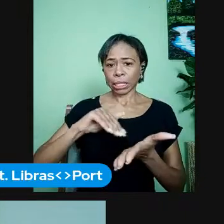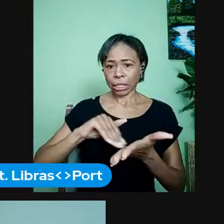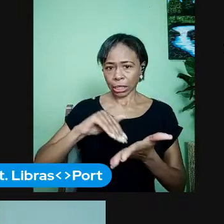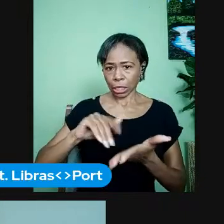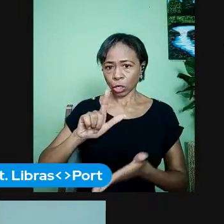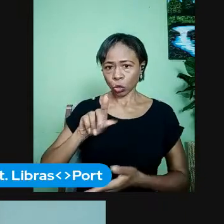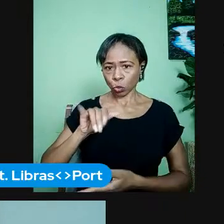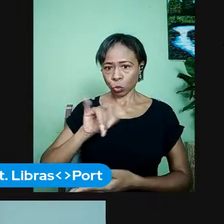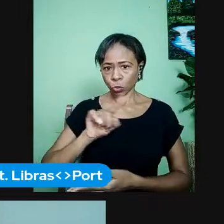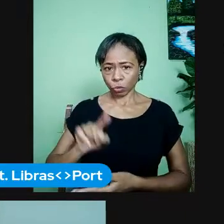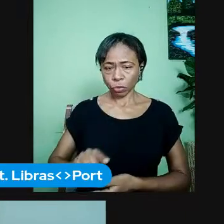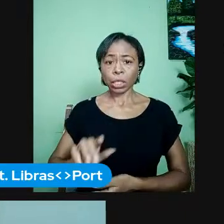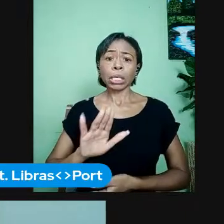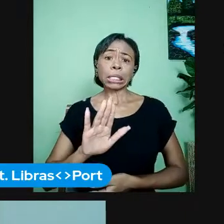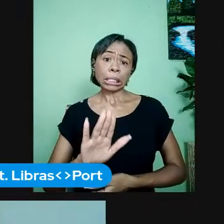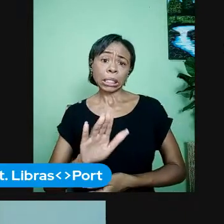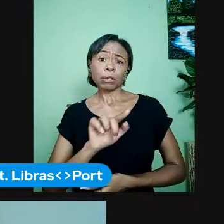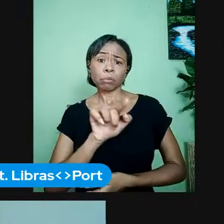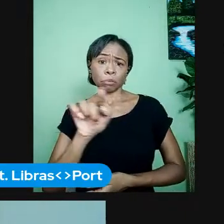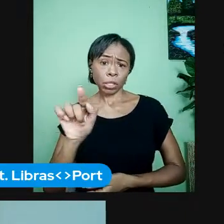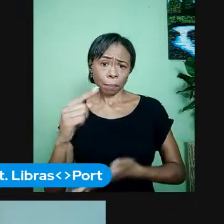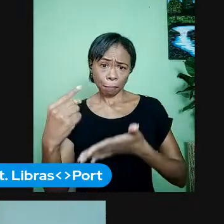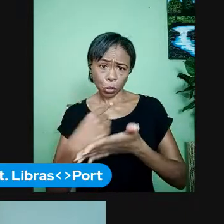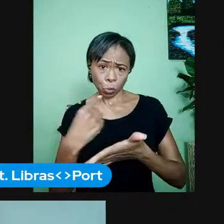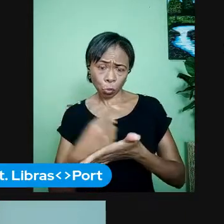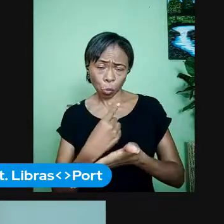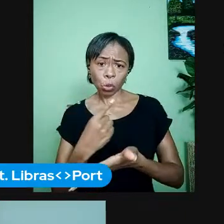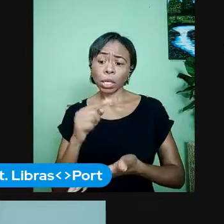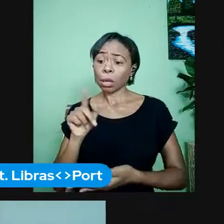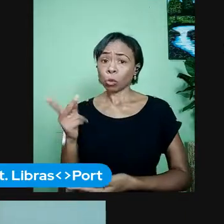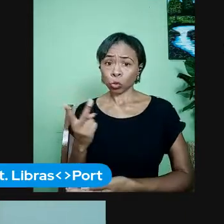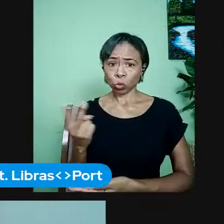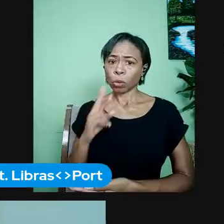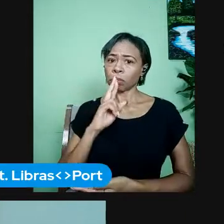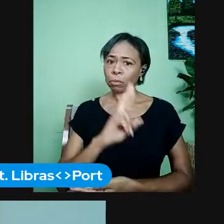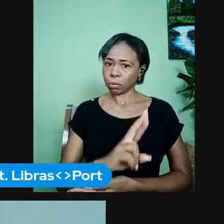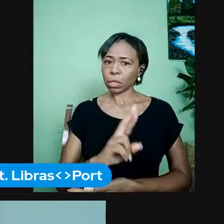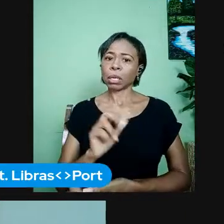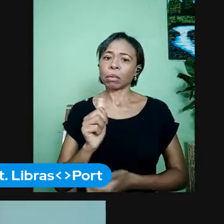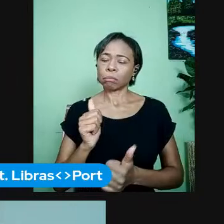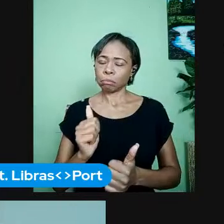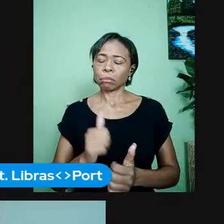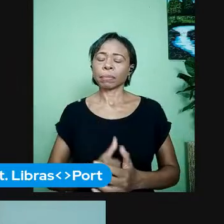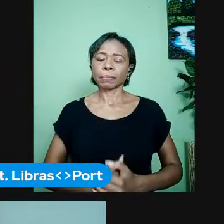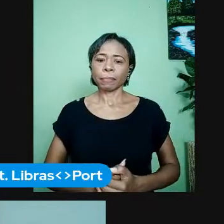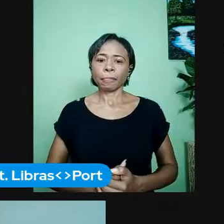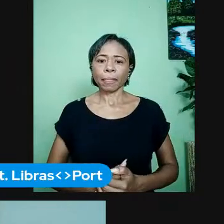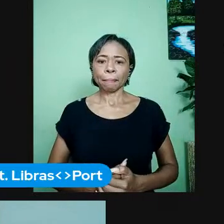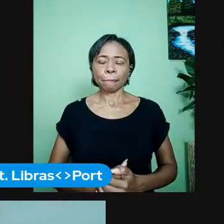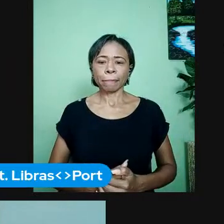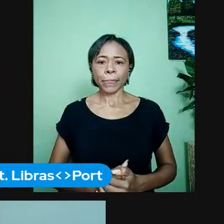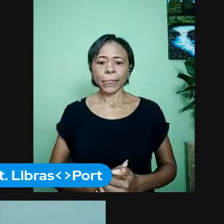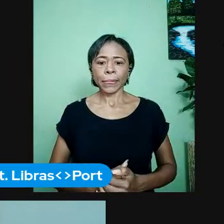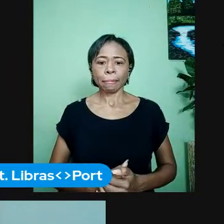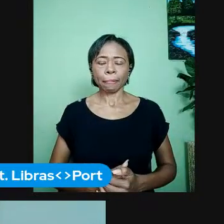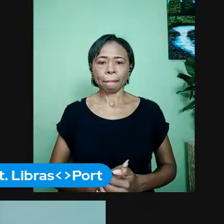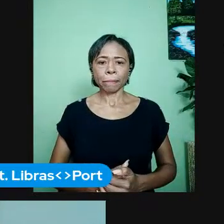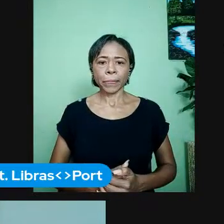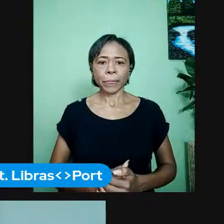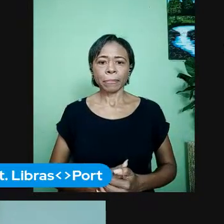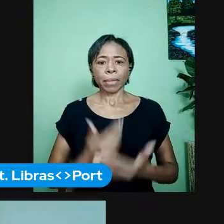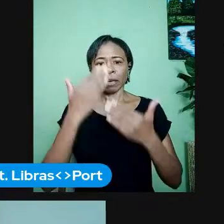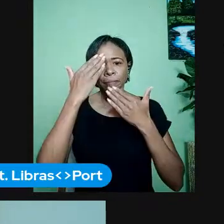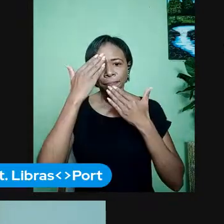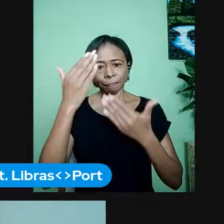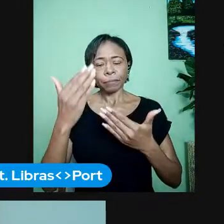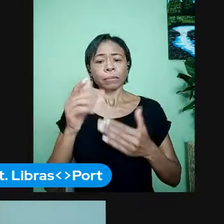possível, que tiver alguma pergunta que desejarem responder também, sinta-se à vontade. Que for direcionado, a gente chama vocês também, tá bom? Agradecer as